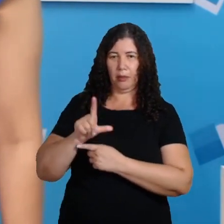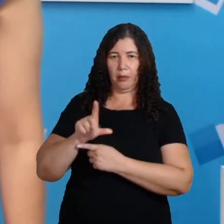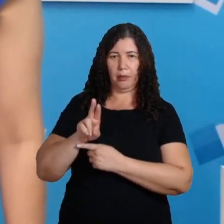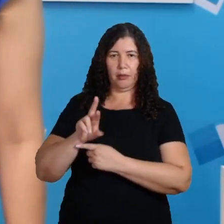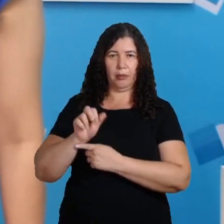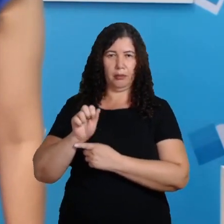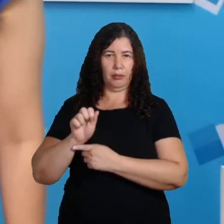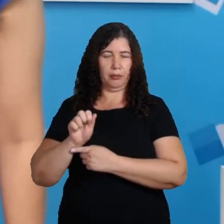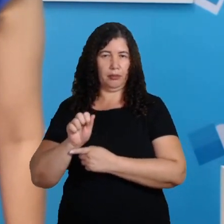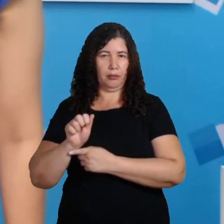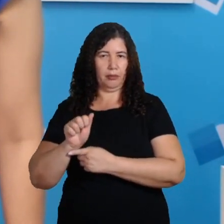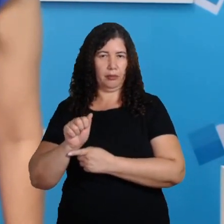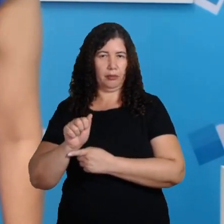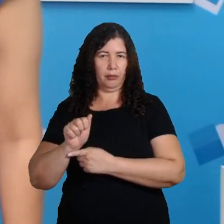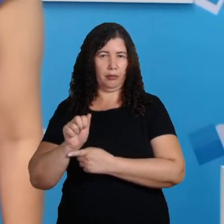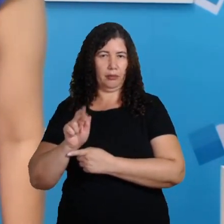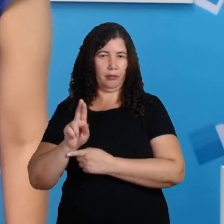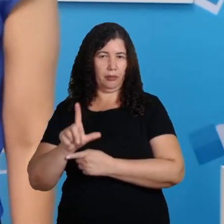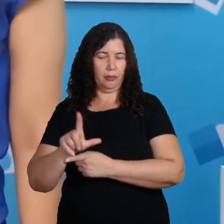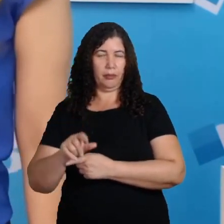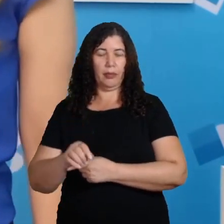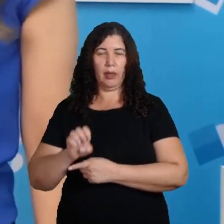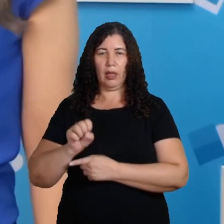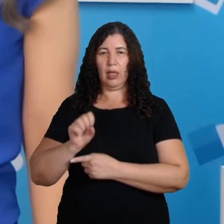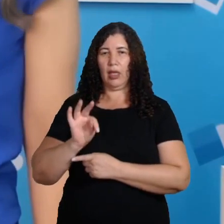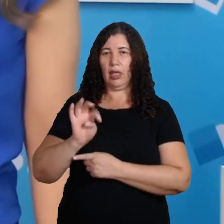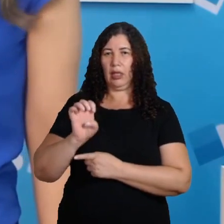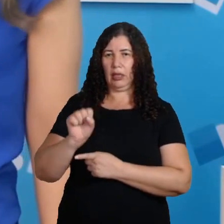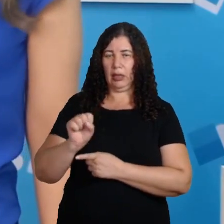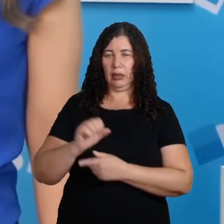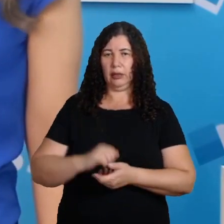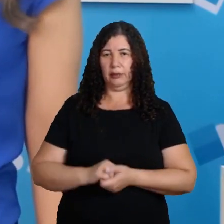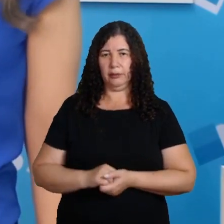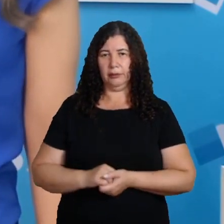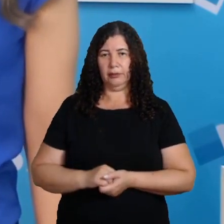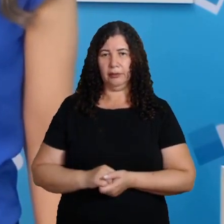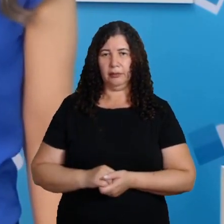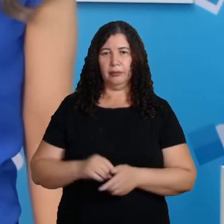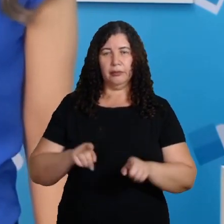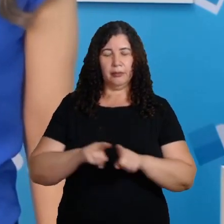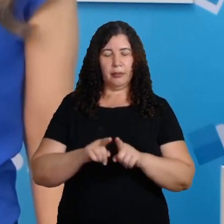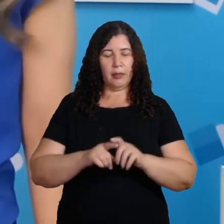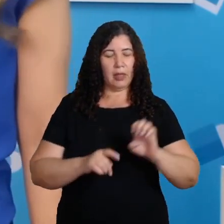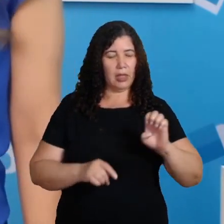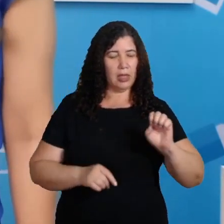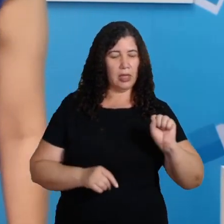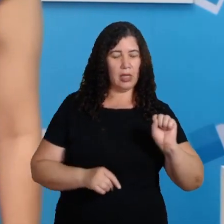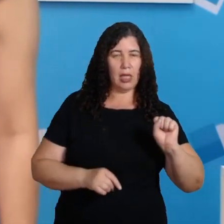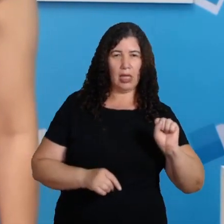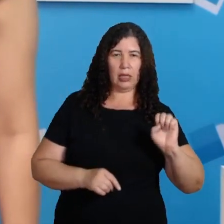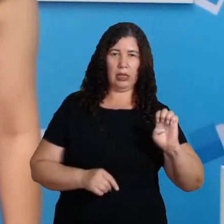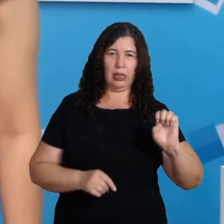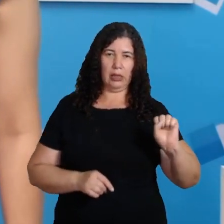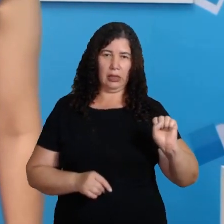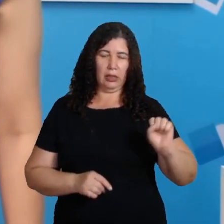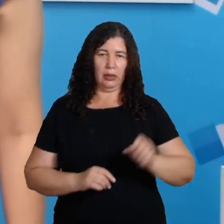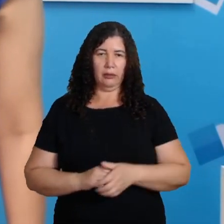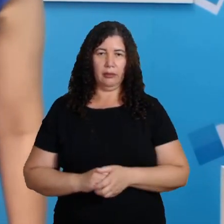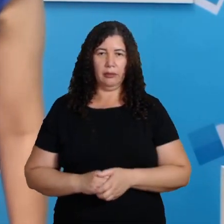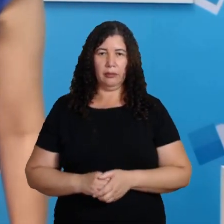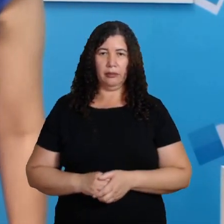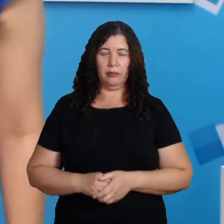Na sequência, esse, que no plural transforma-se em esses.